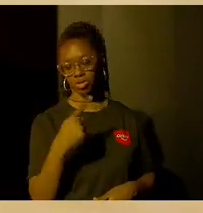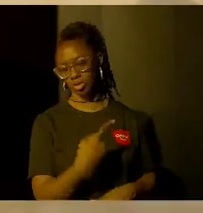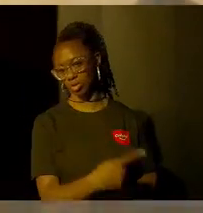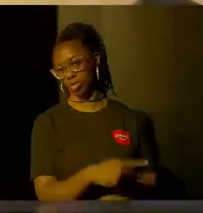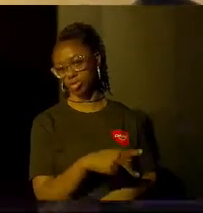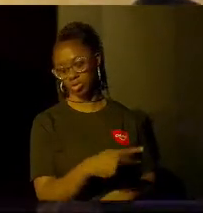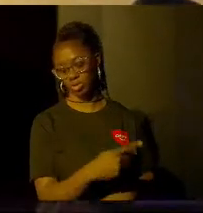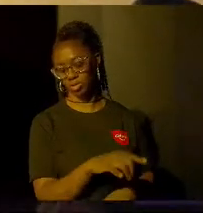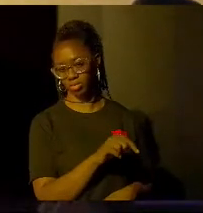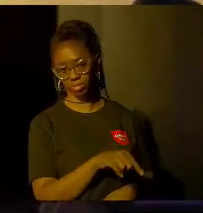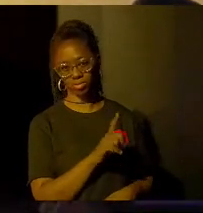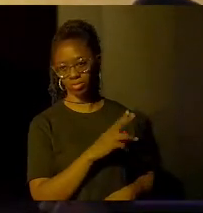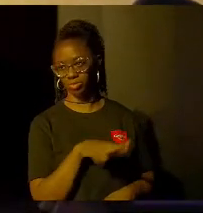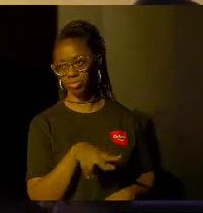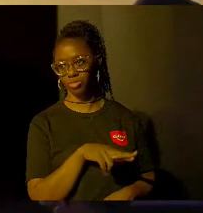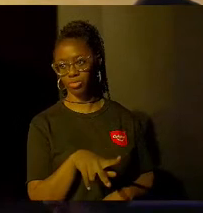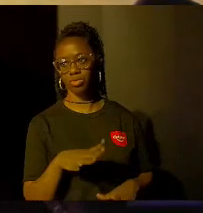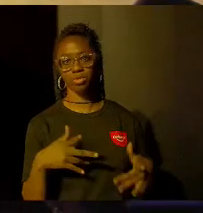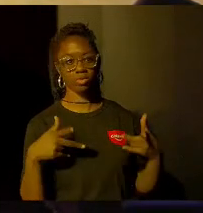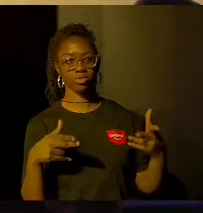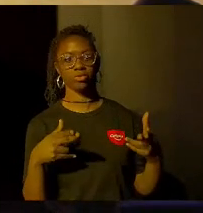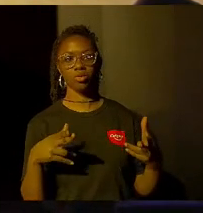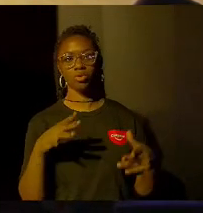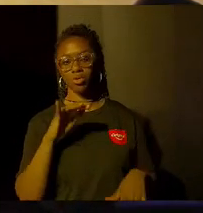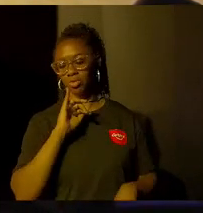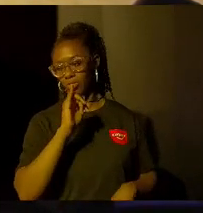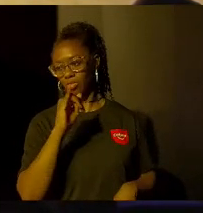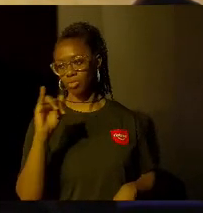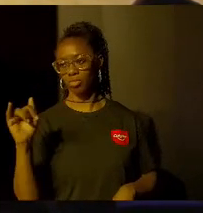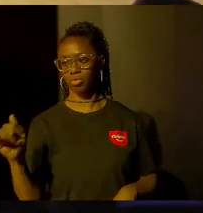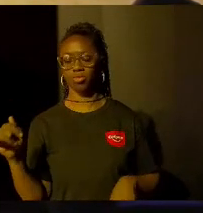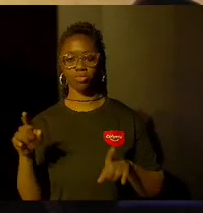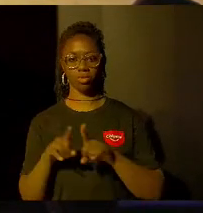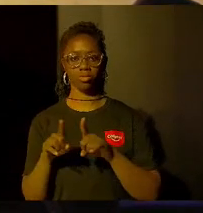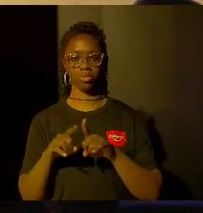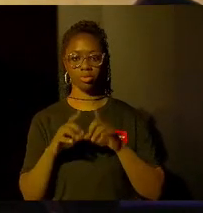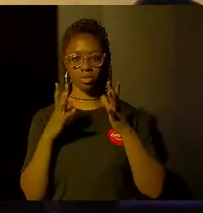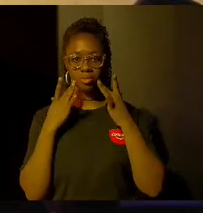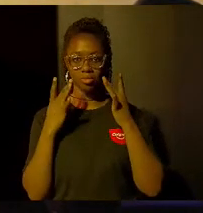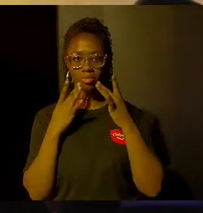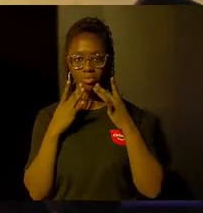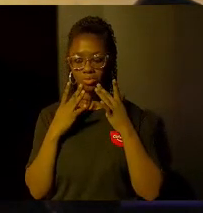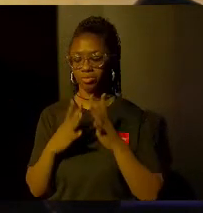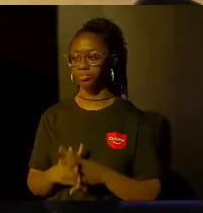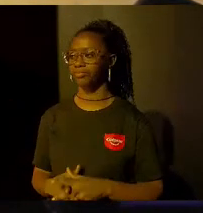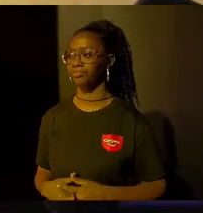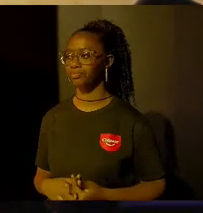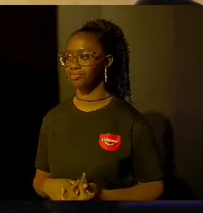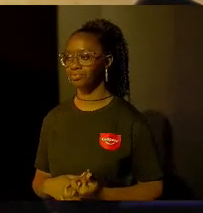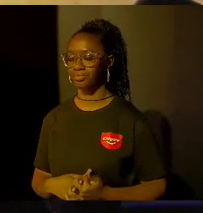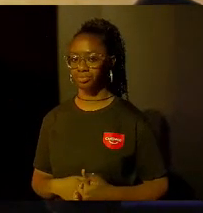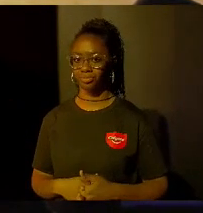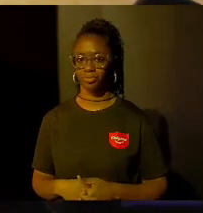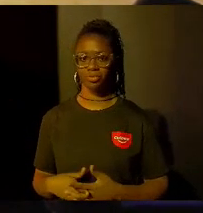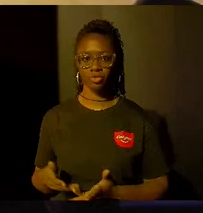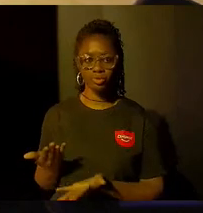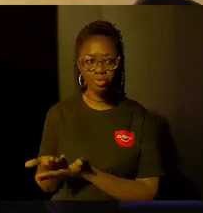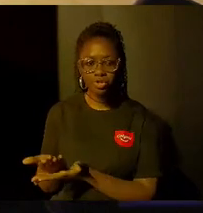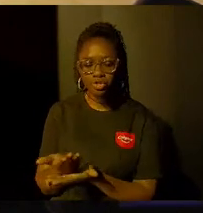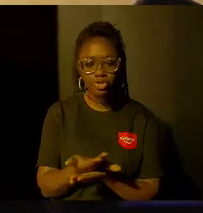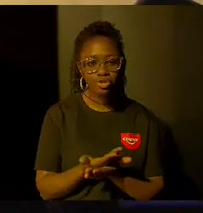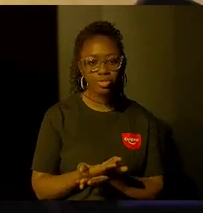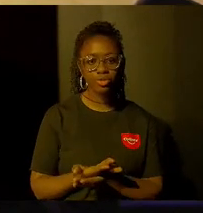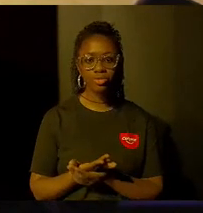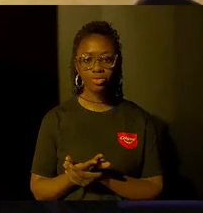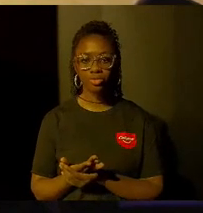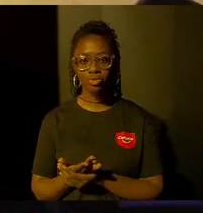assim como também eu conto isso na peça existe um olhar do estado que se chama homem tipo perigoso Quem